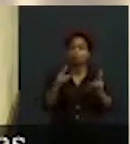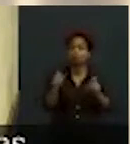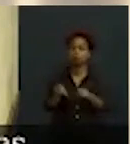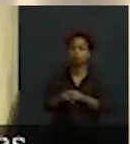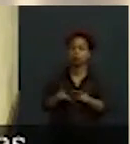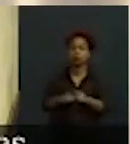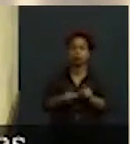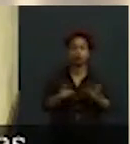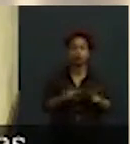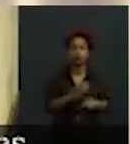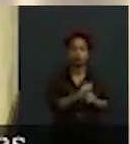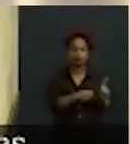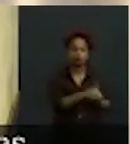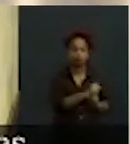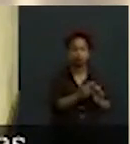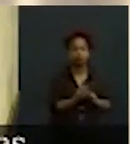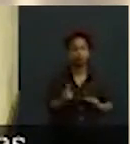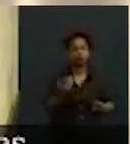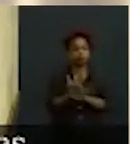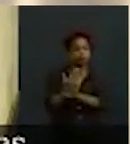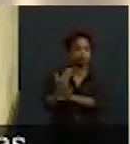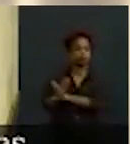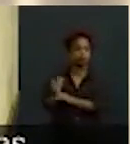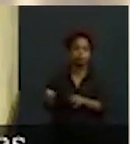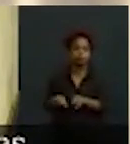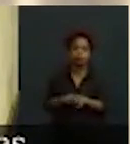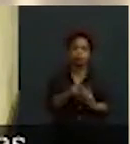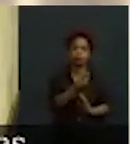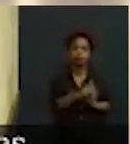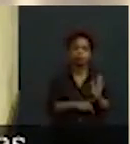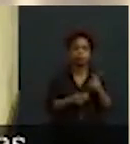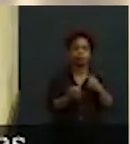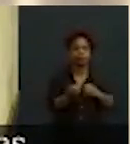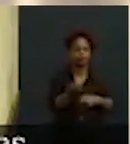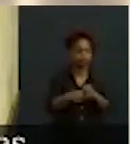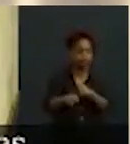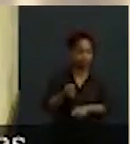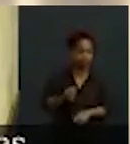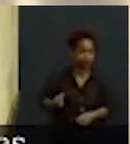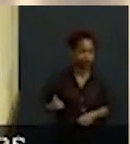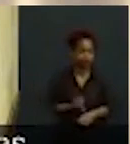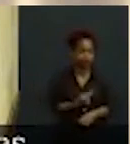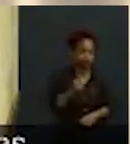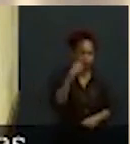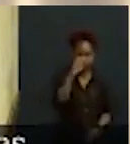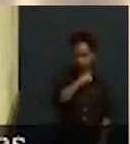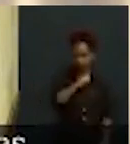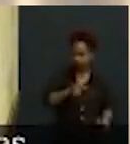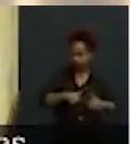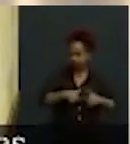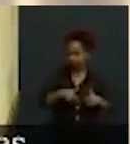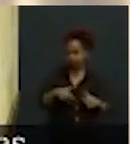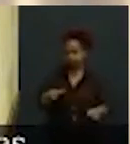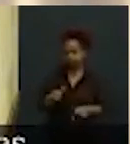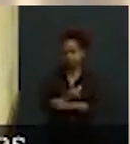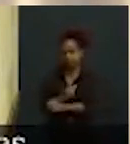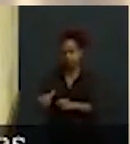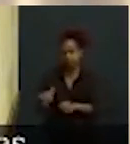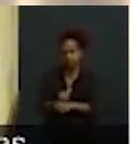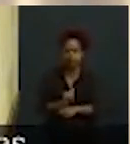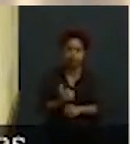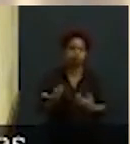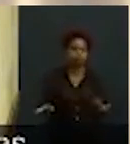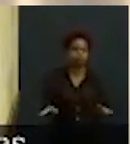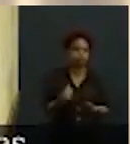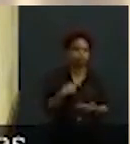isolamento social. No plano administrativo, tivemos de rapidamente nos adaptar com êxito a